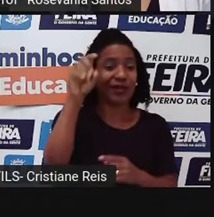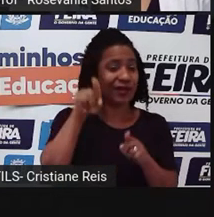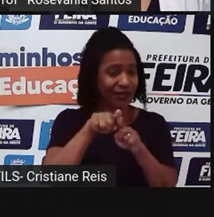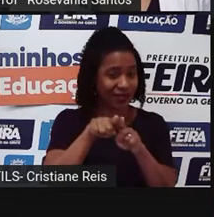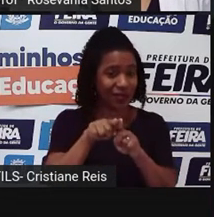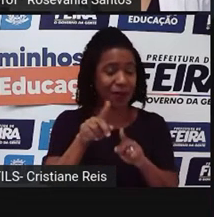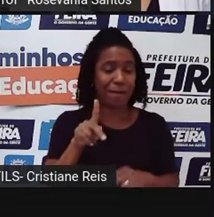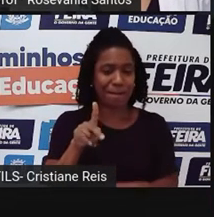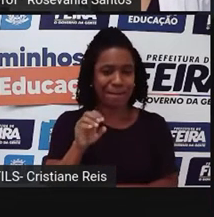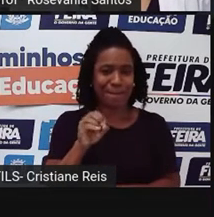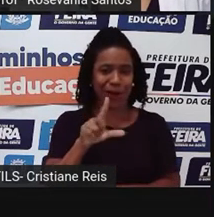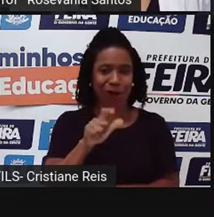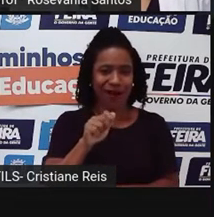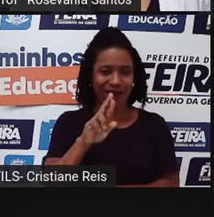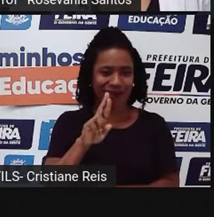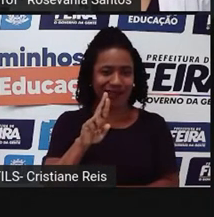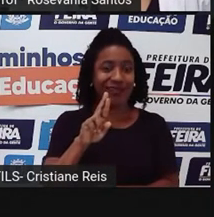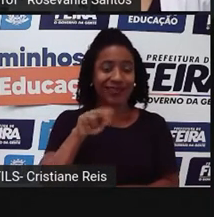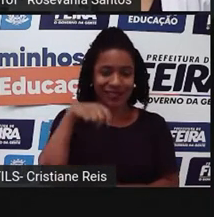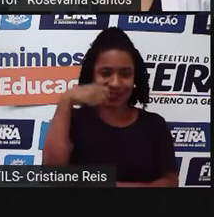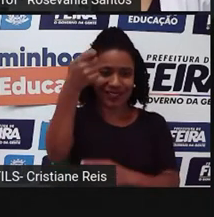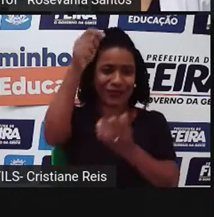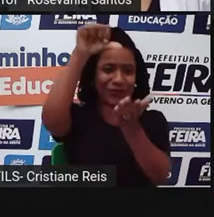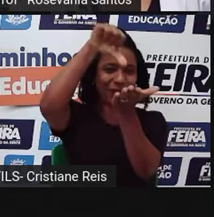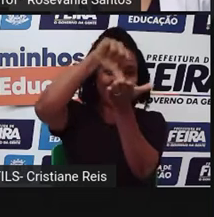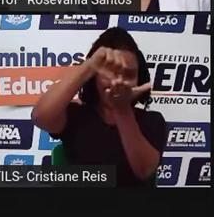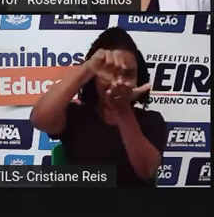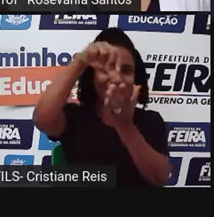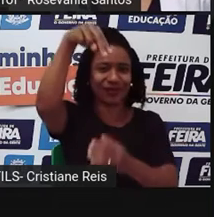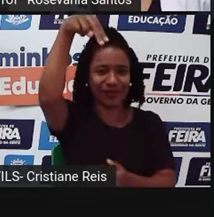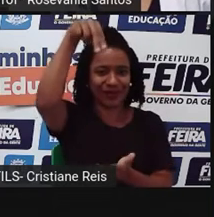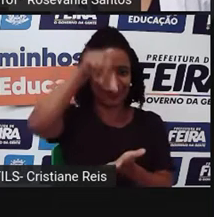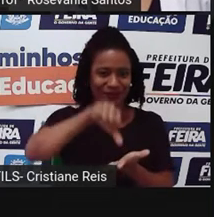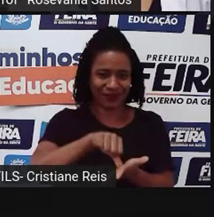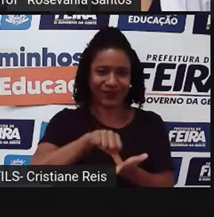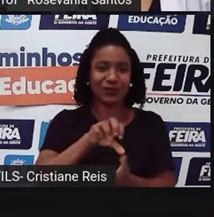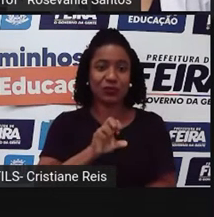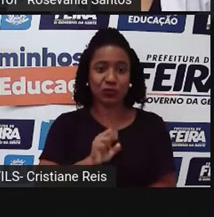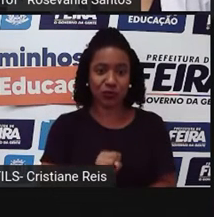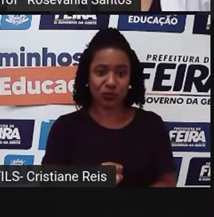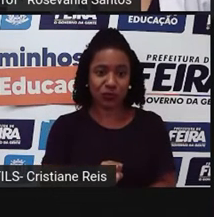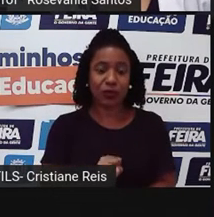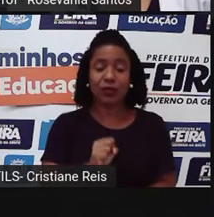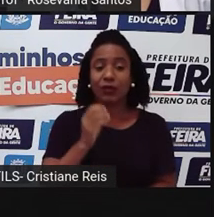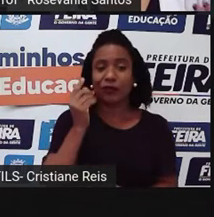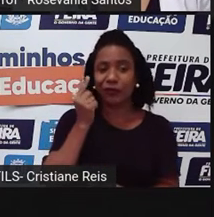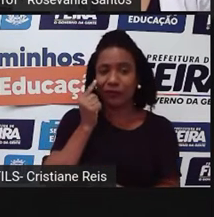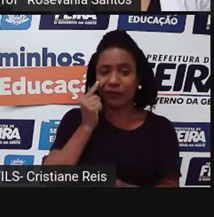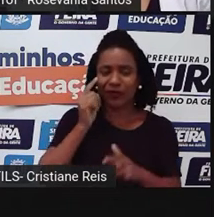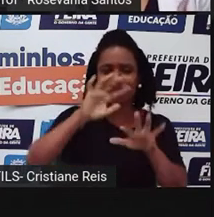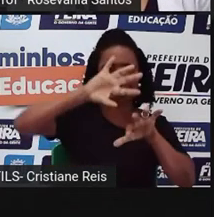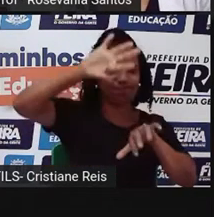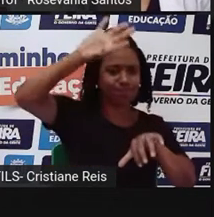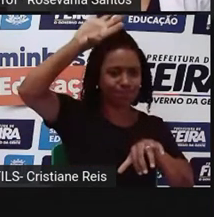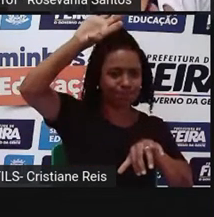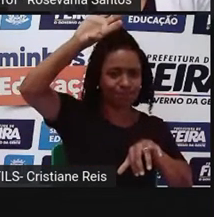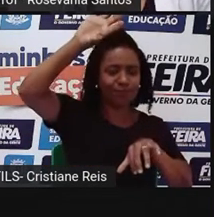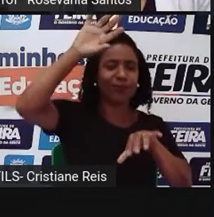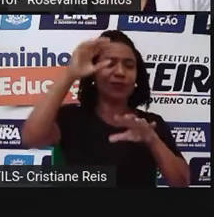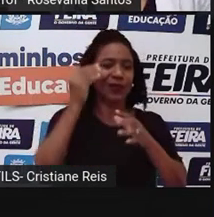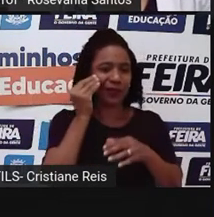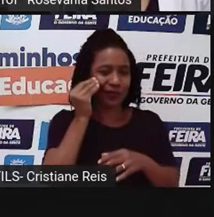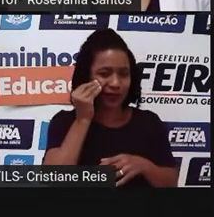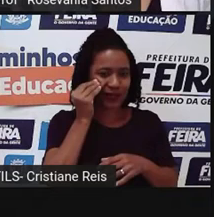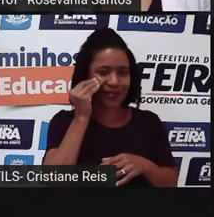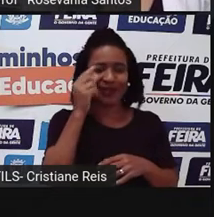zonas polares, né? Polo Norte e o Polo Sul. Então é uma forma de regionalizar, levando em consideração essas